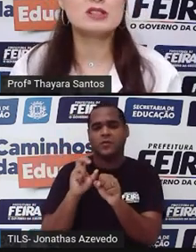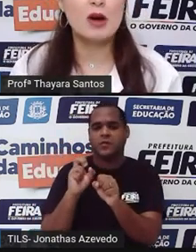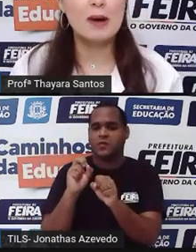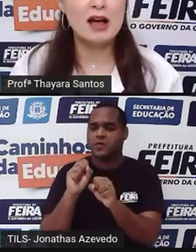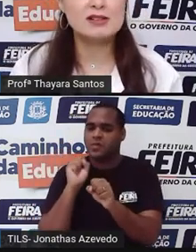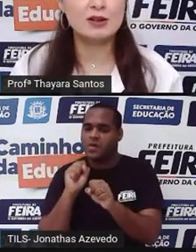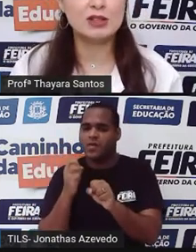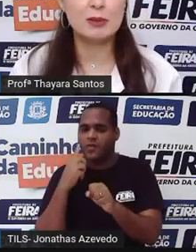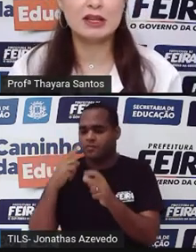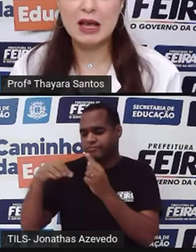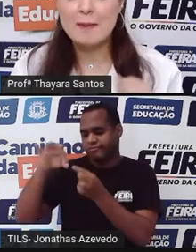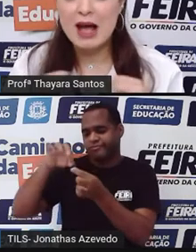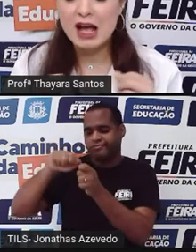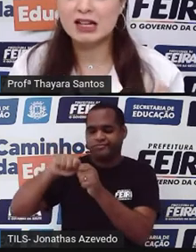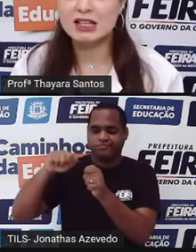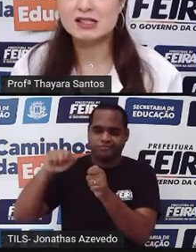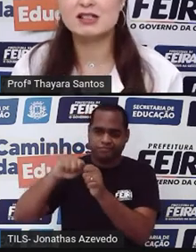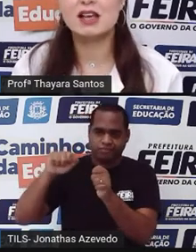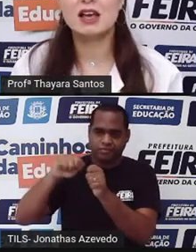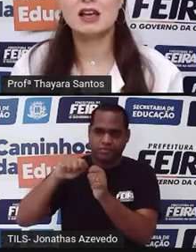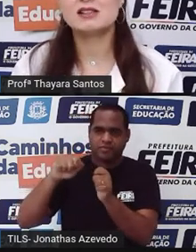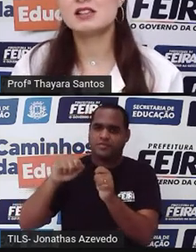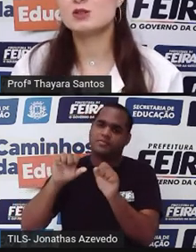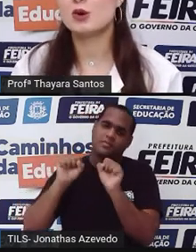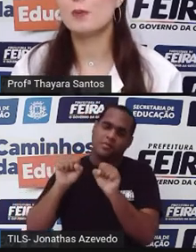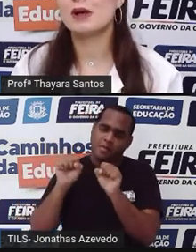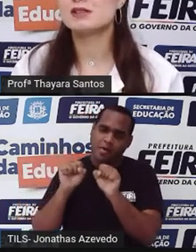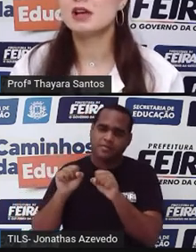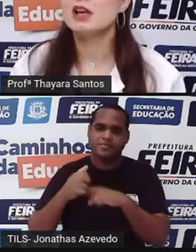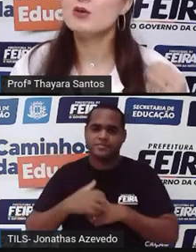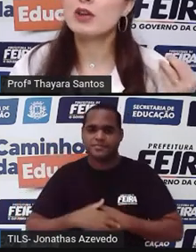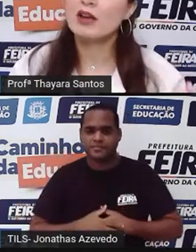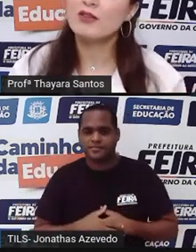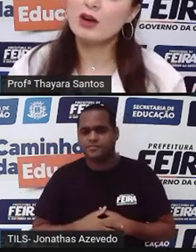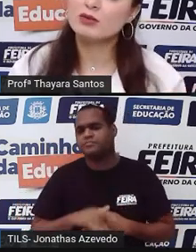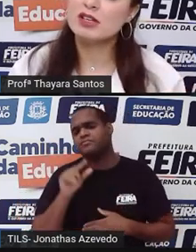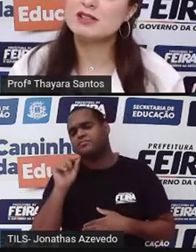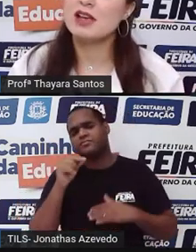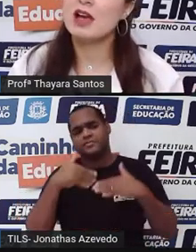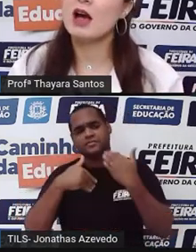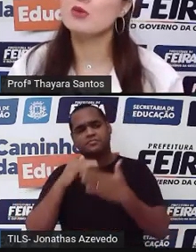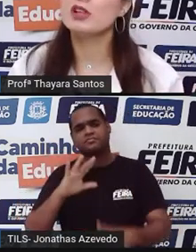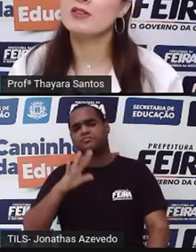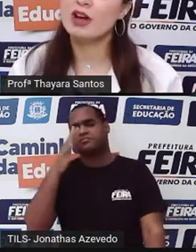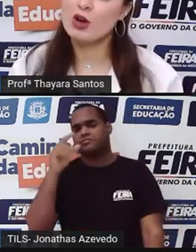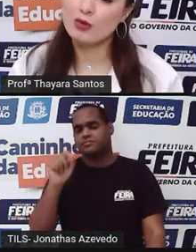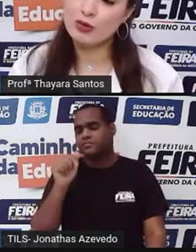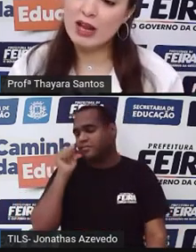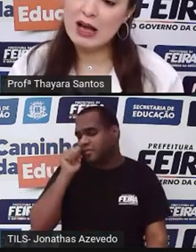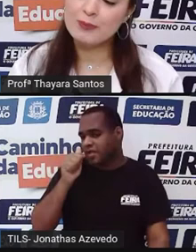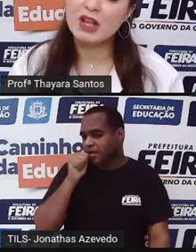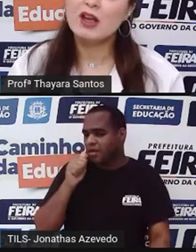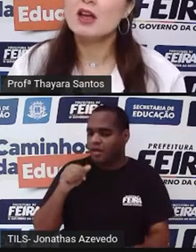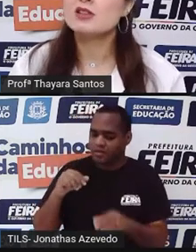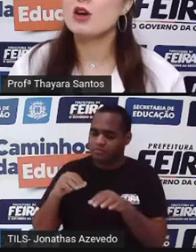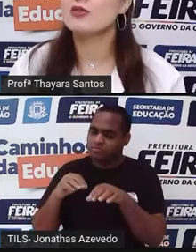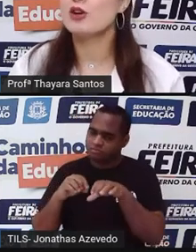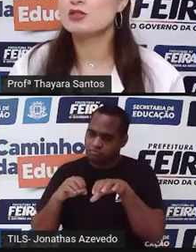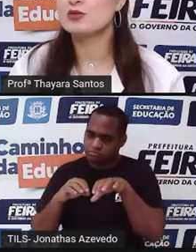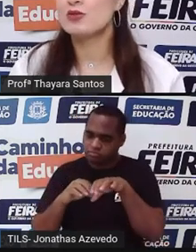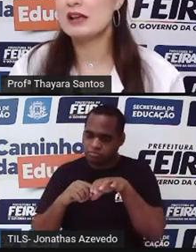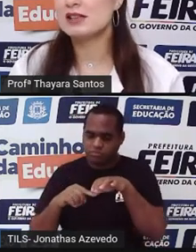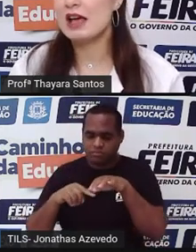ele pode fazer uma amarração também né amarrar ele essa essas trompas e o que é que vai acontecer a mulher vai ovular